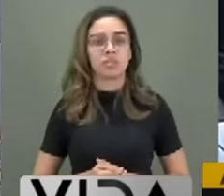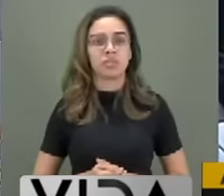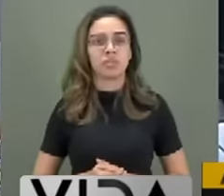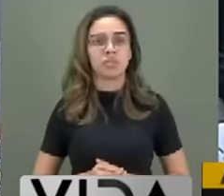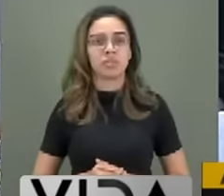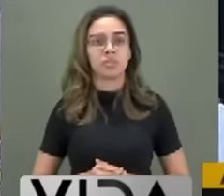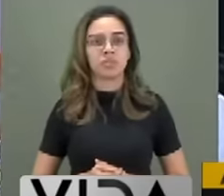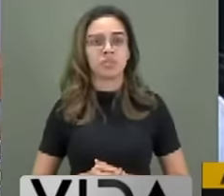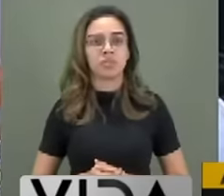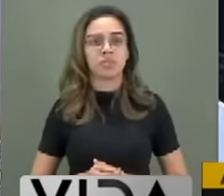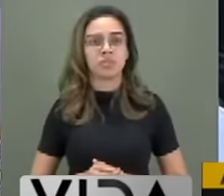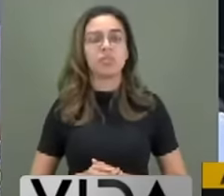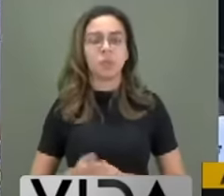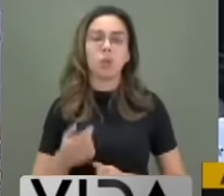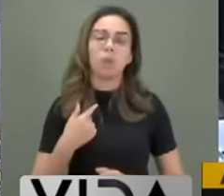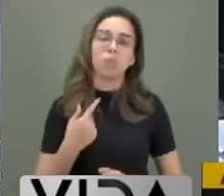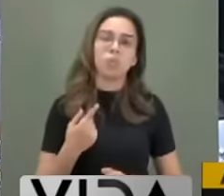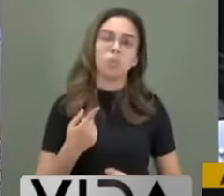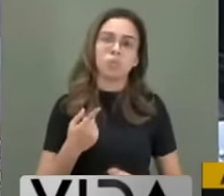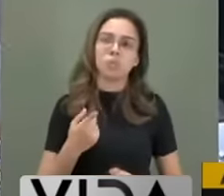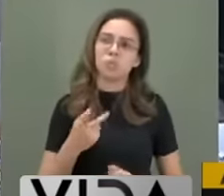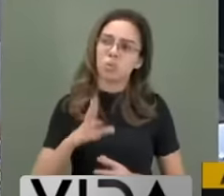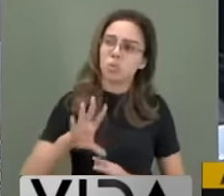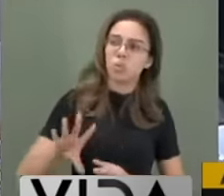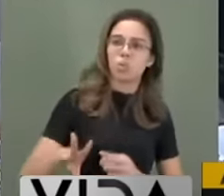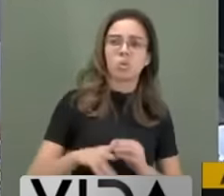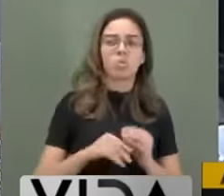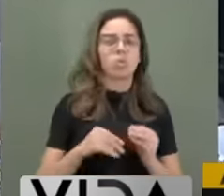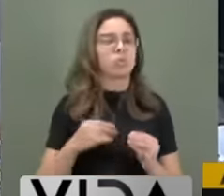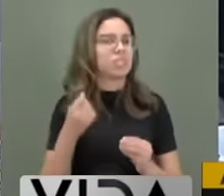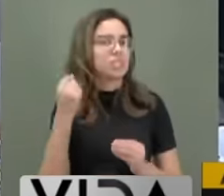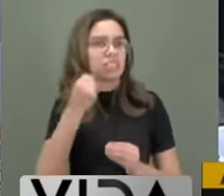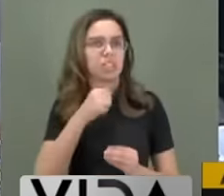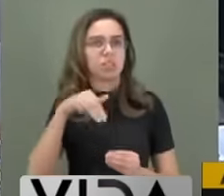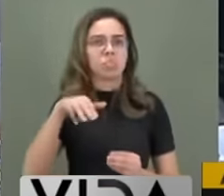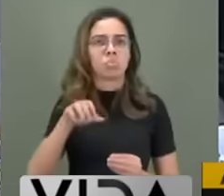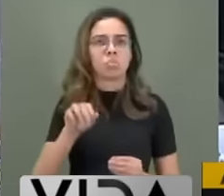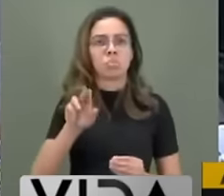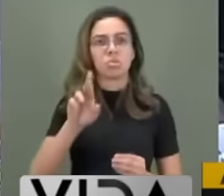Que no mínimo, aí eu vou reiterar uma colocação do senador Sérgio Moro.